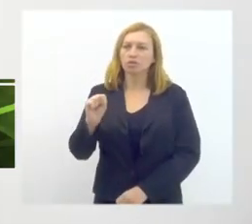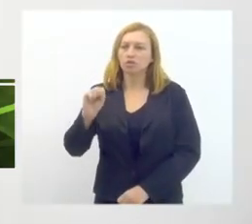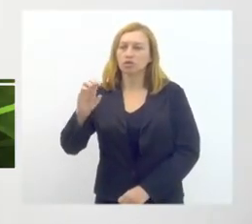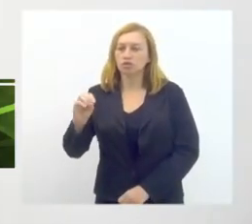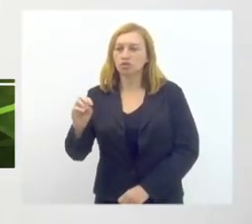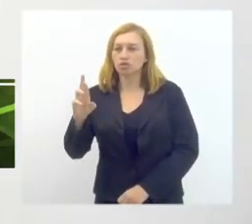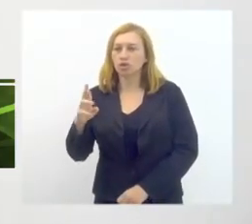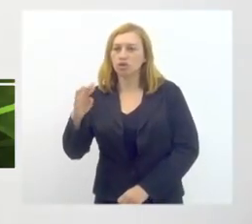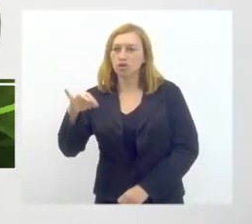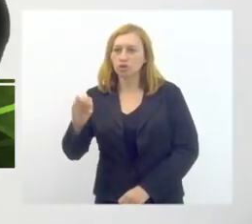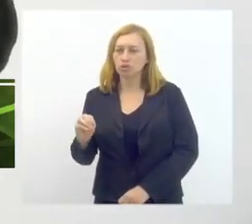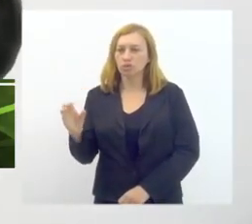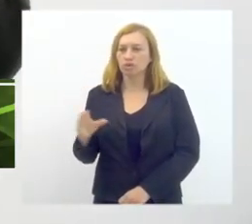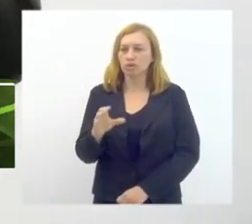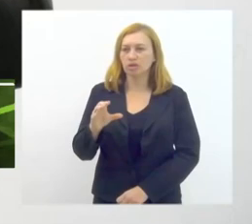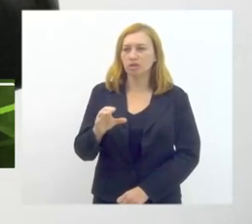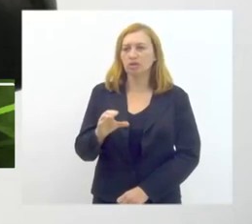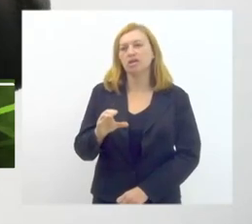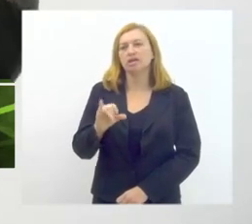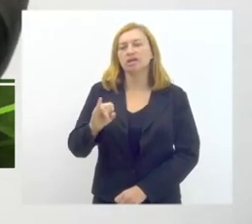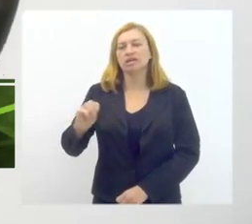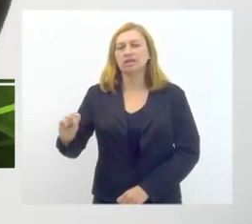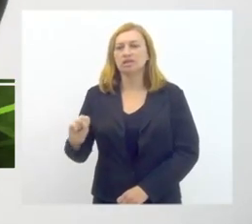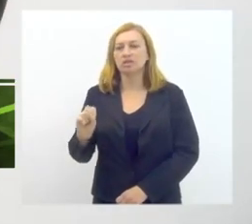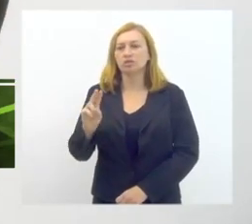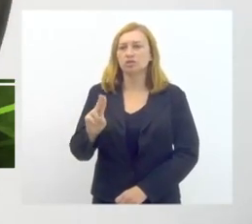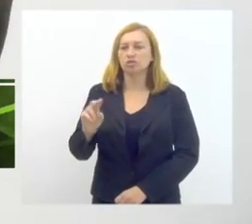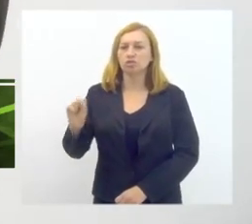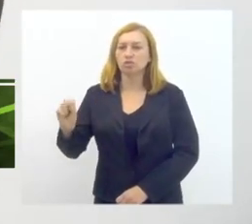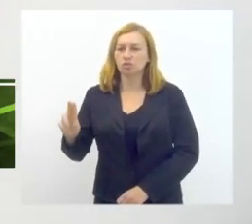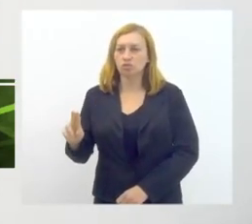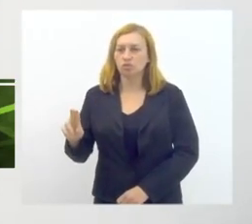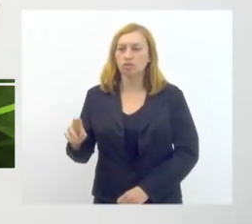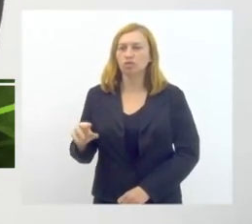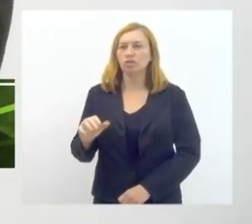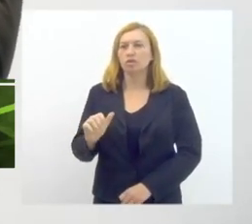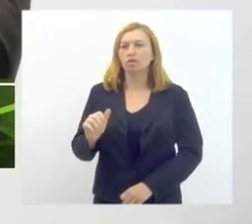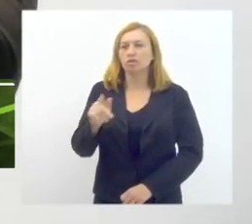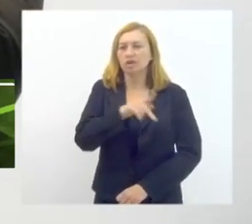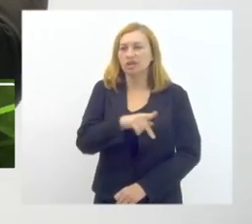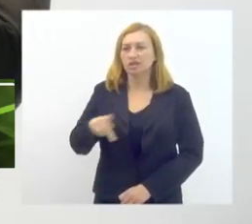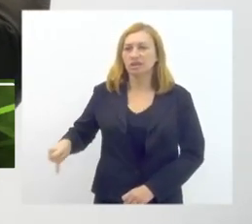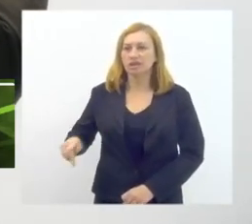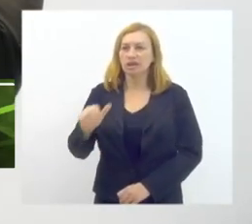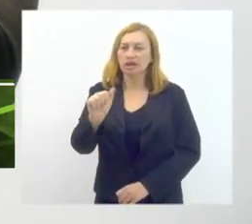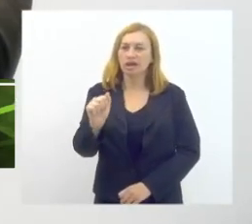do CISUL, o presidente André Português,